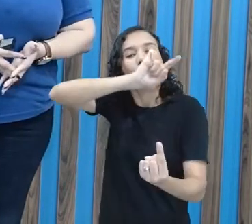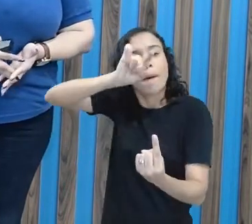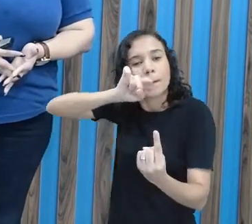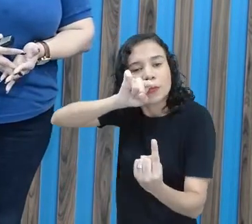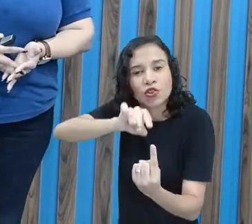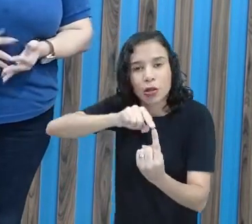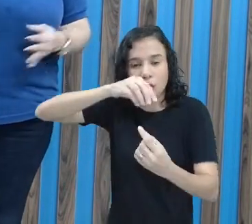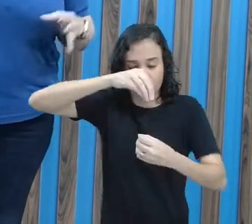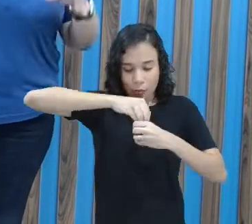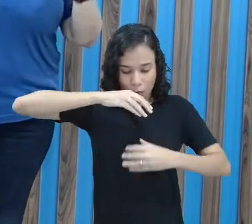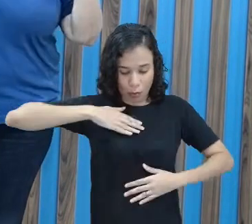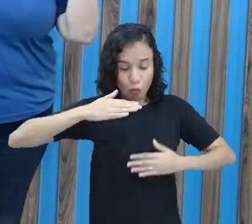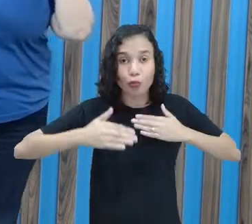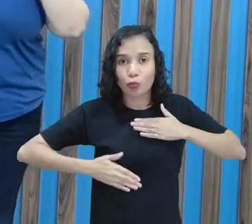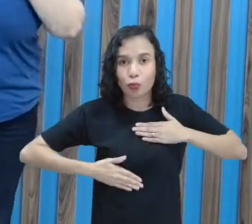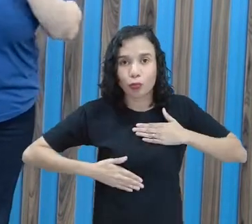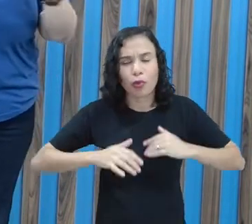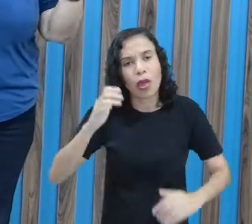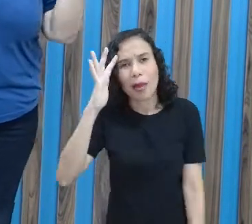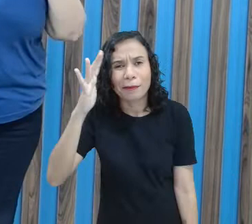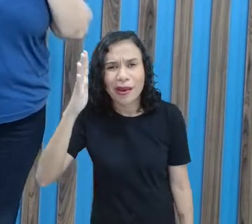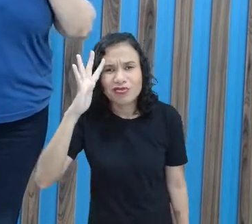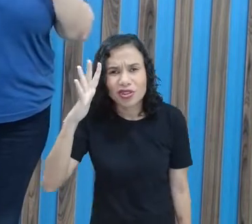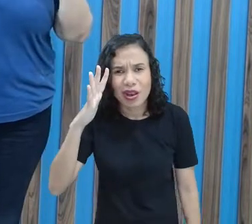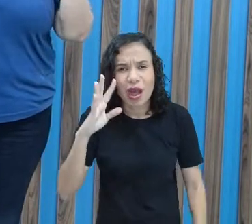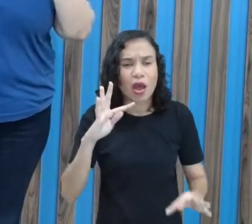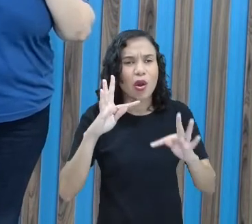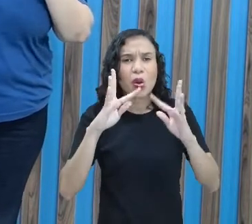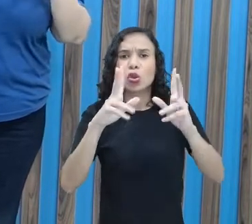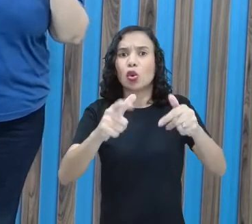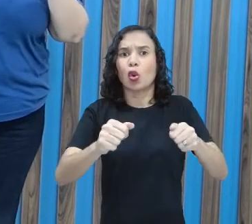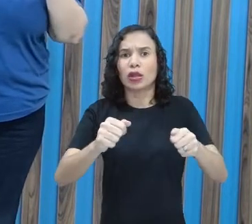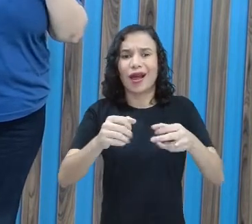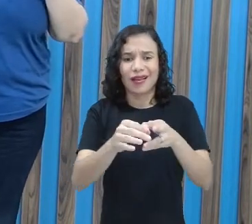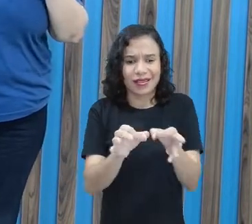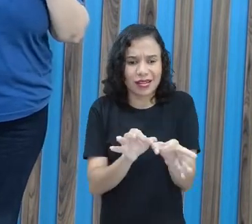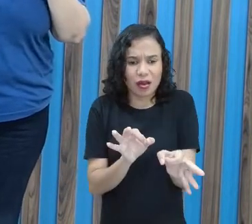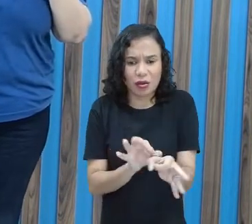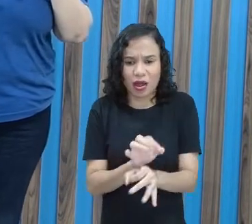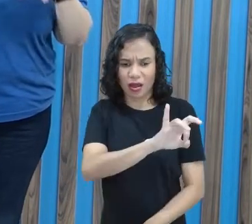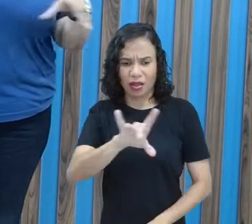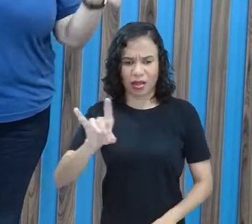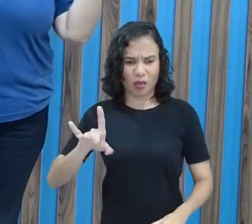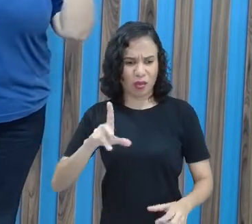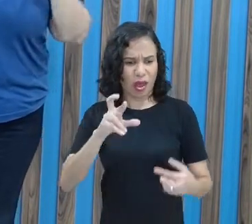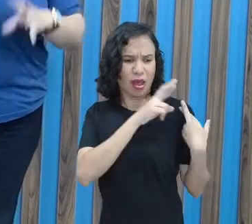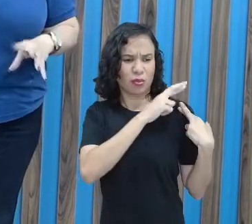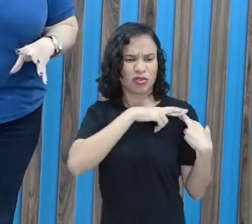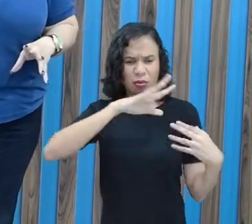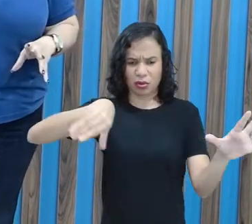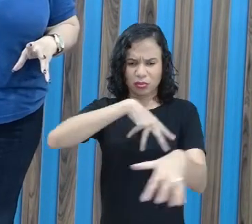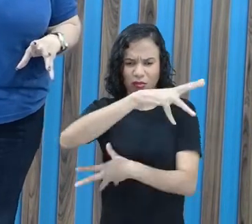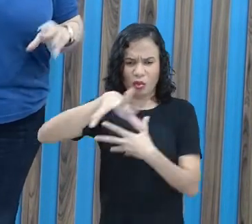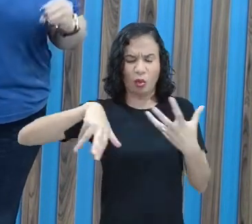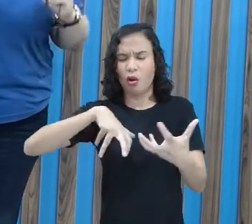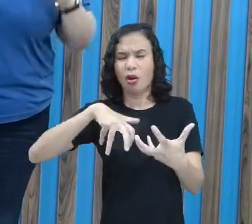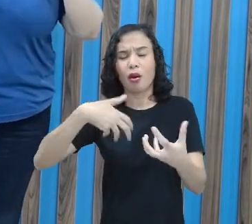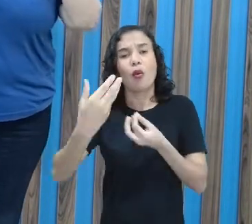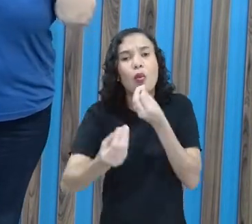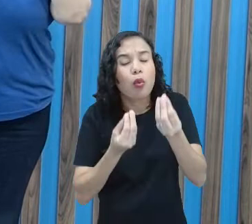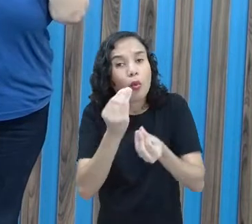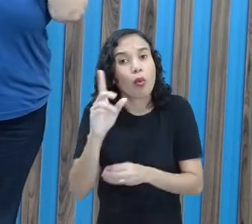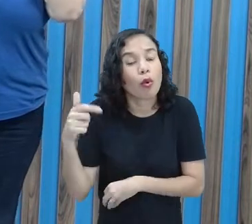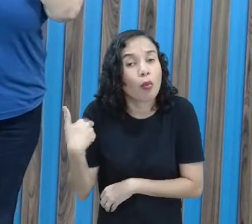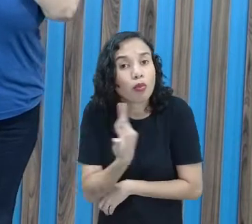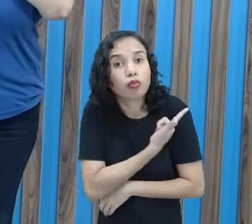dentro do nosso corpo. Porque se todas as células não trabalhassem dessa forma, como é que a gente ia funcionar, né? Então,